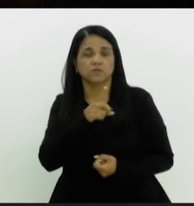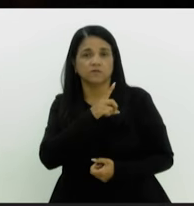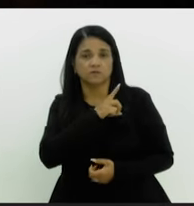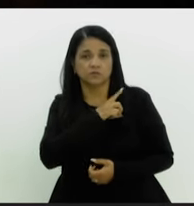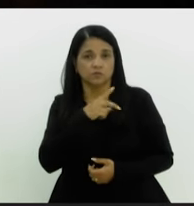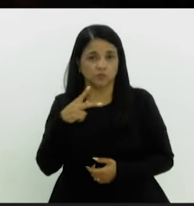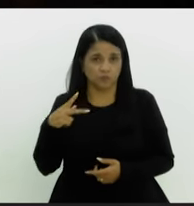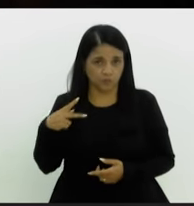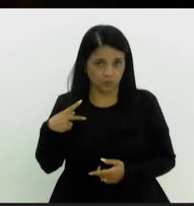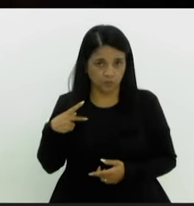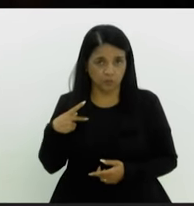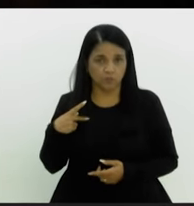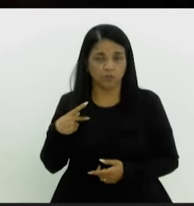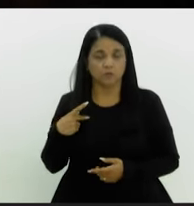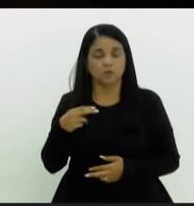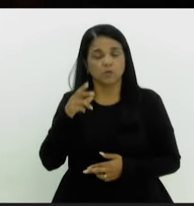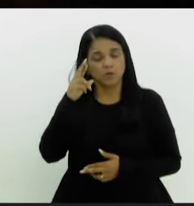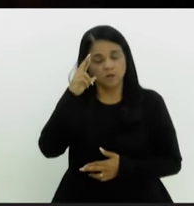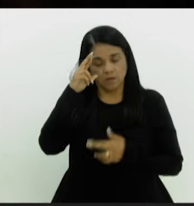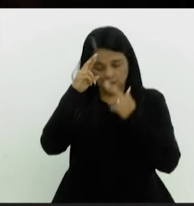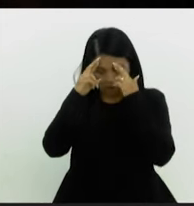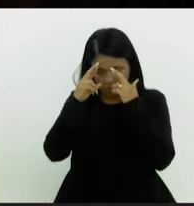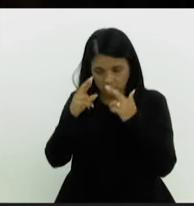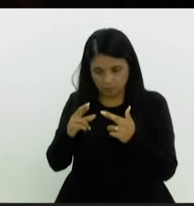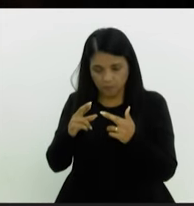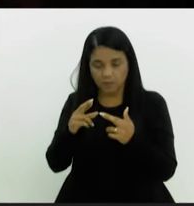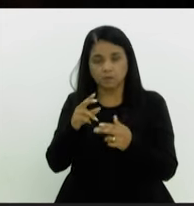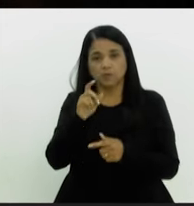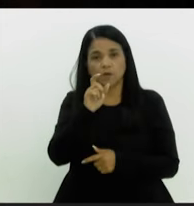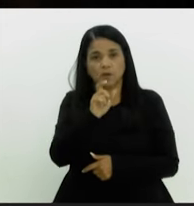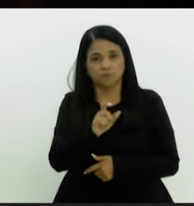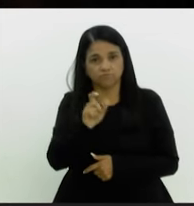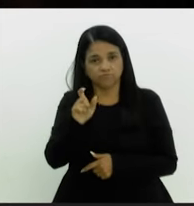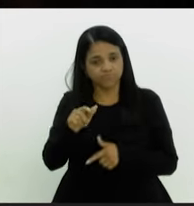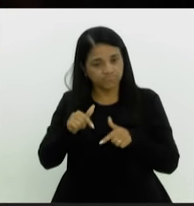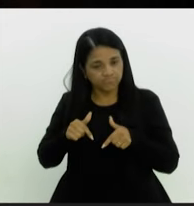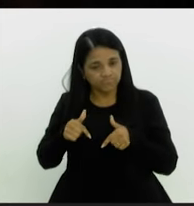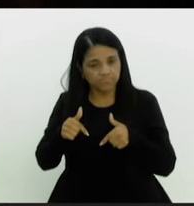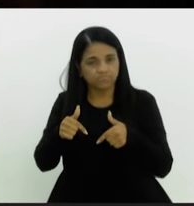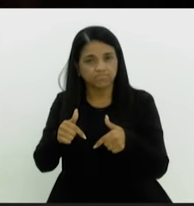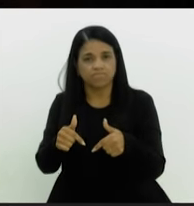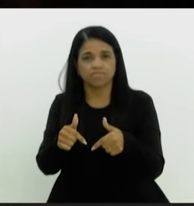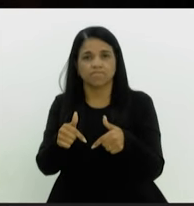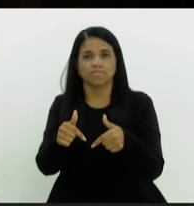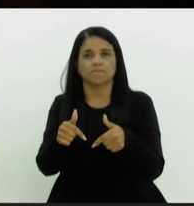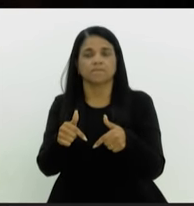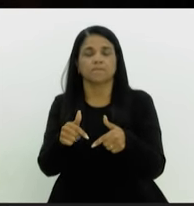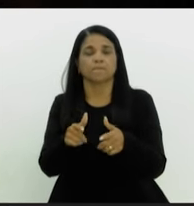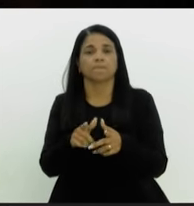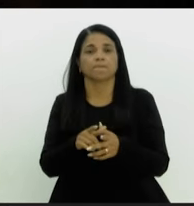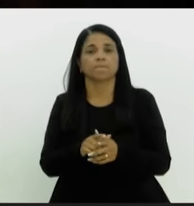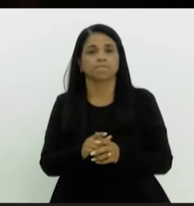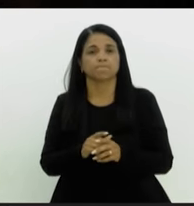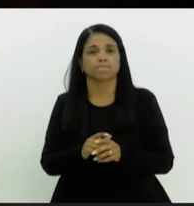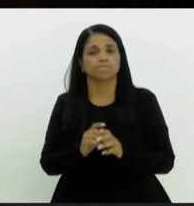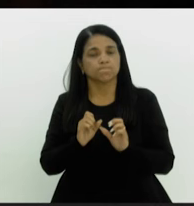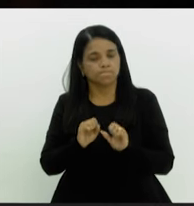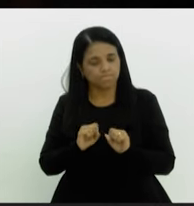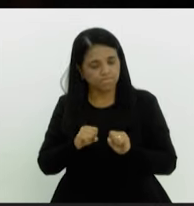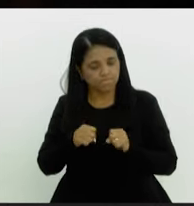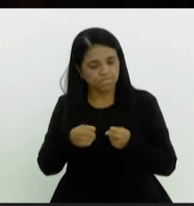defensoras no respeito à suas prerrogativas no Exercício do do da função de defensora